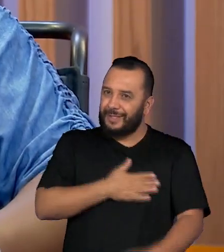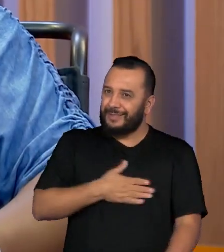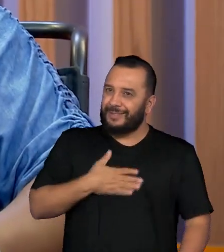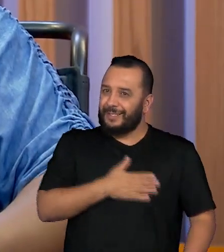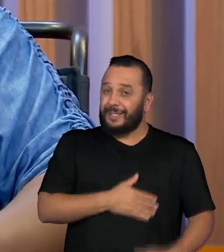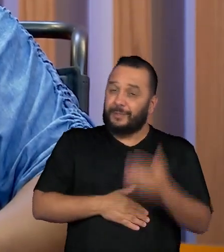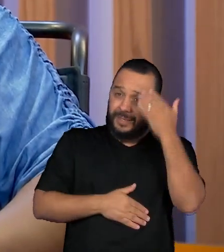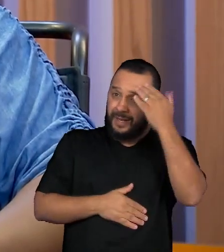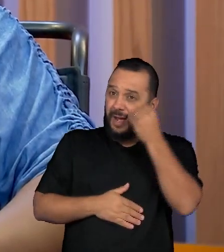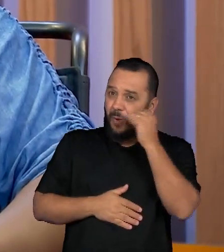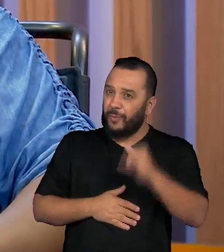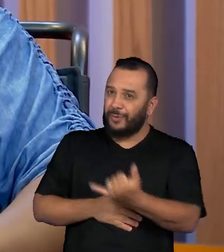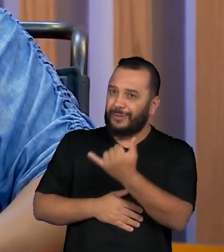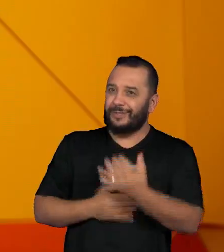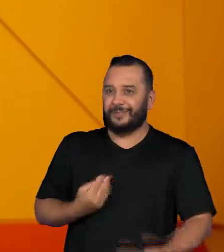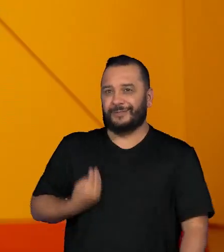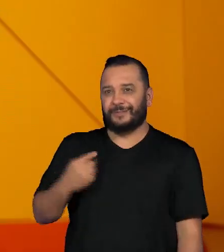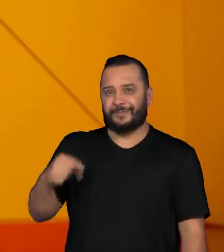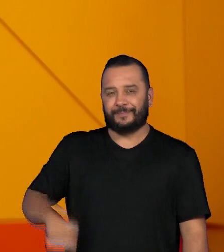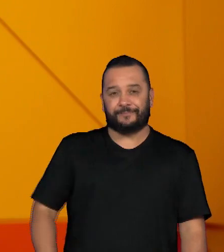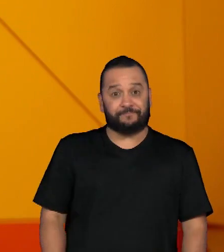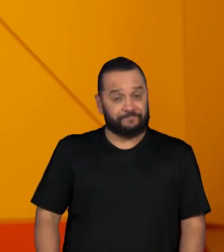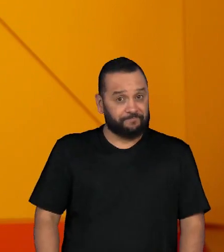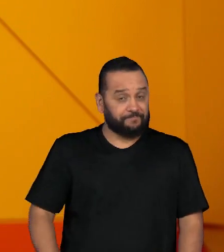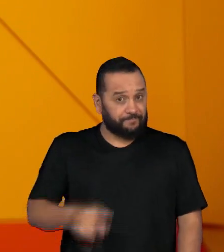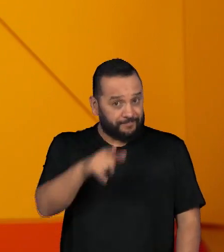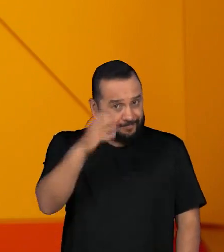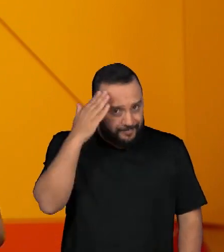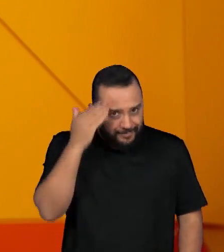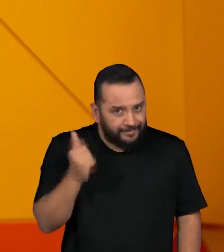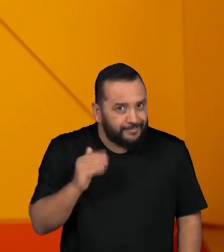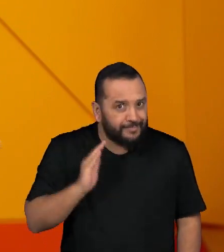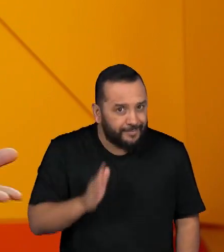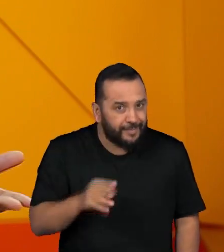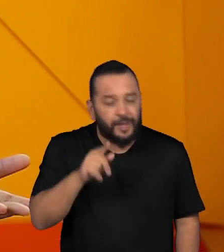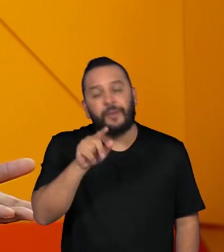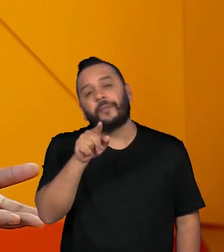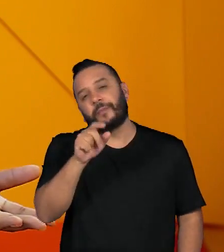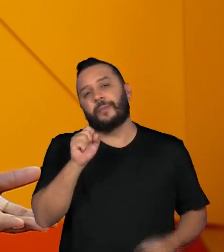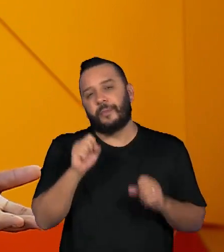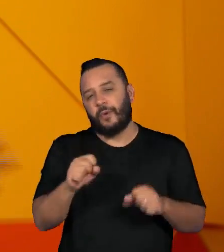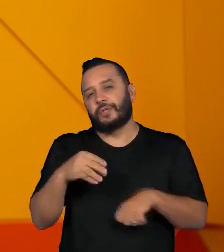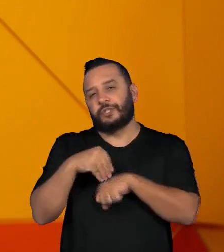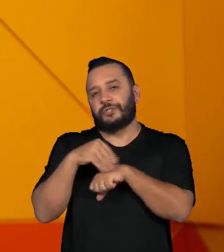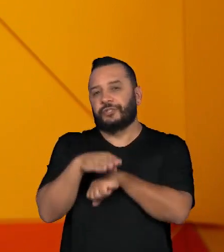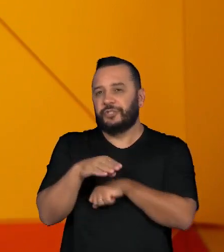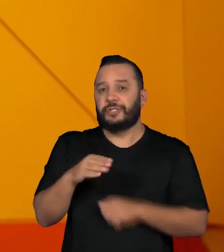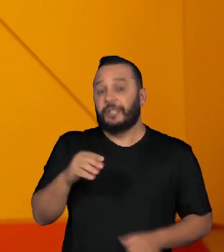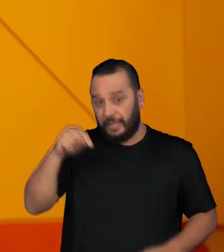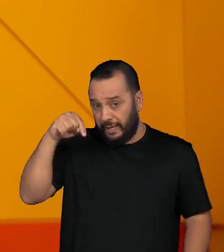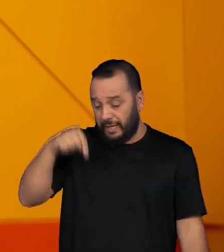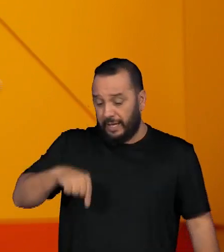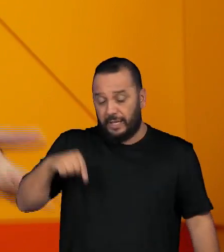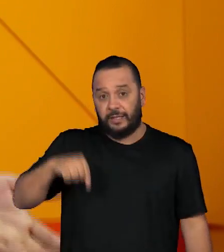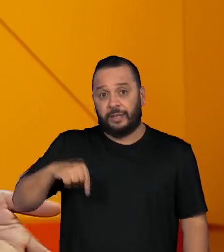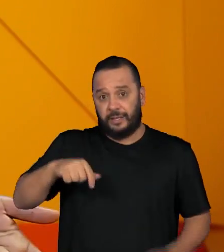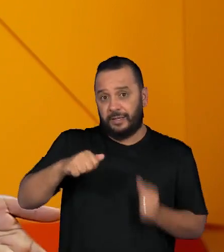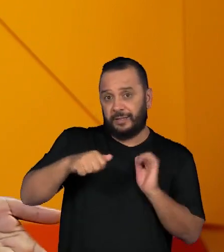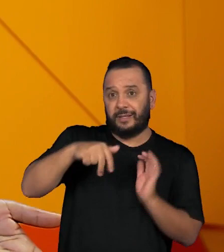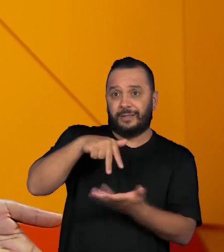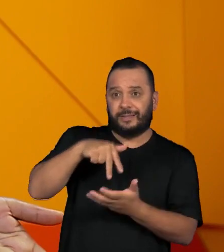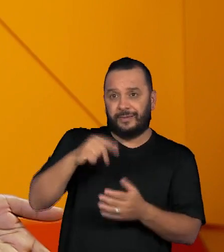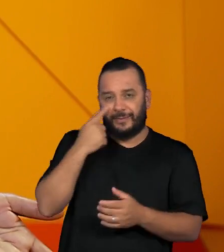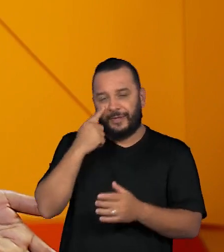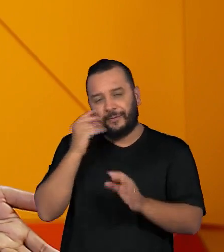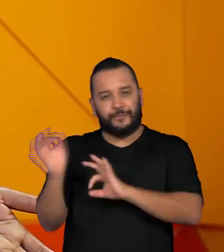pela oportunidade. E você já sabe, tá? Que pode mandar suas sugestões aqui para o nosso programa e também pode rever